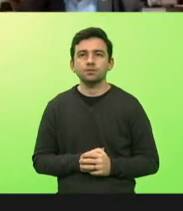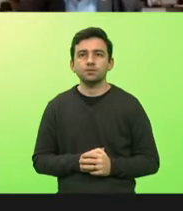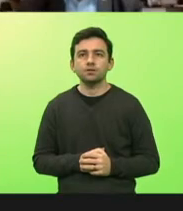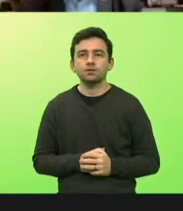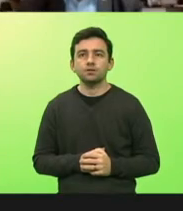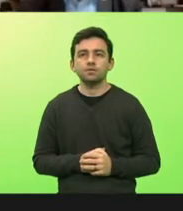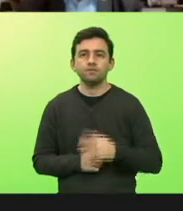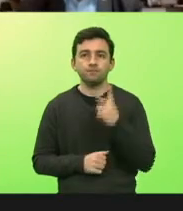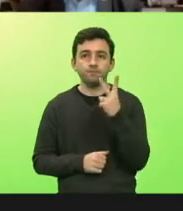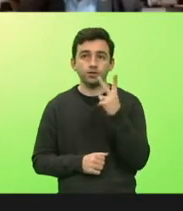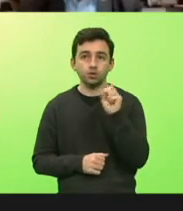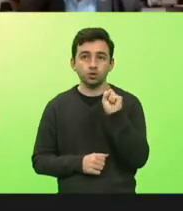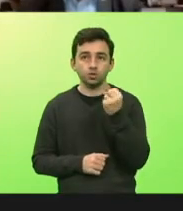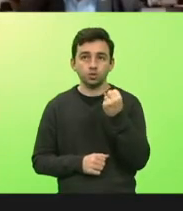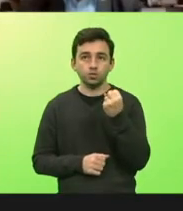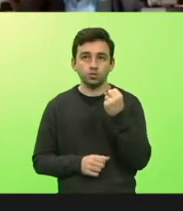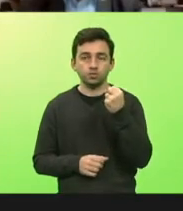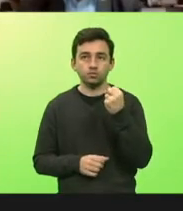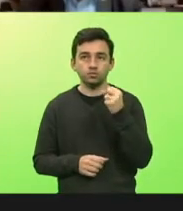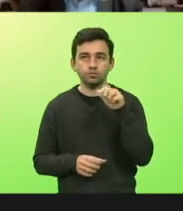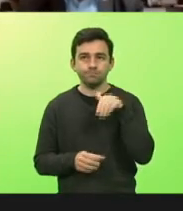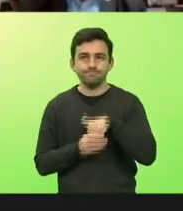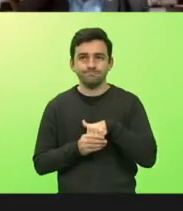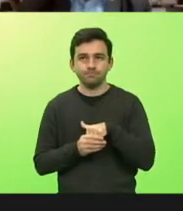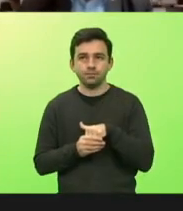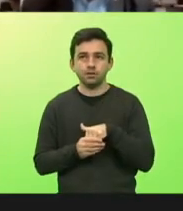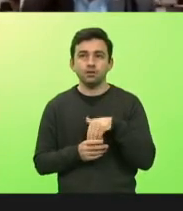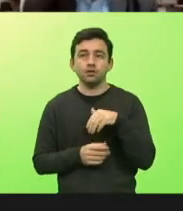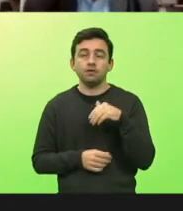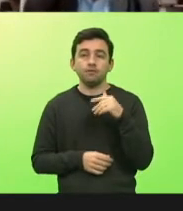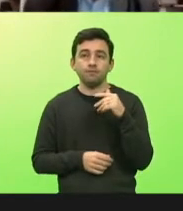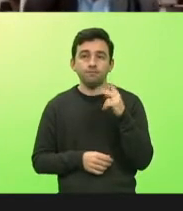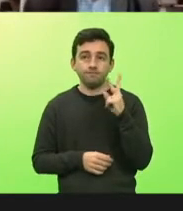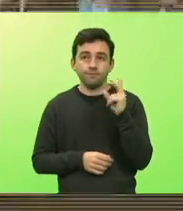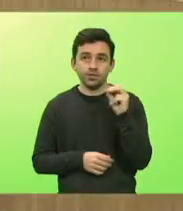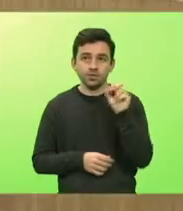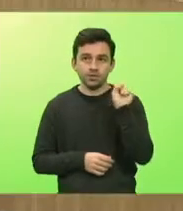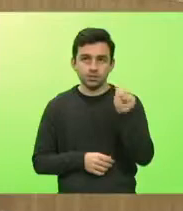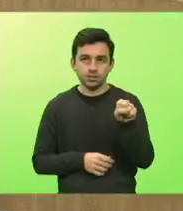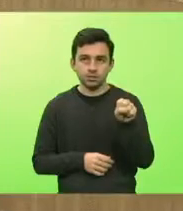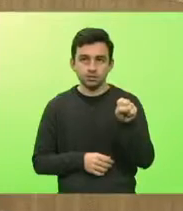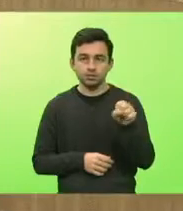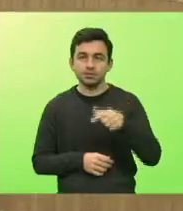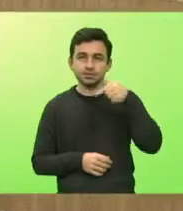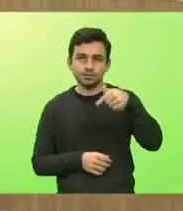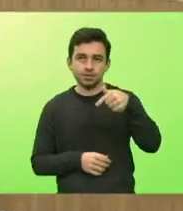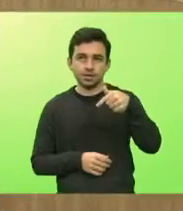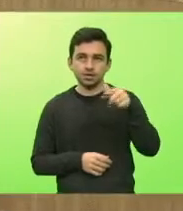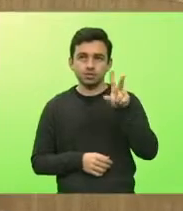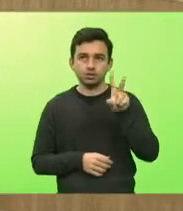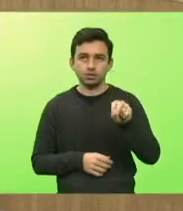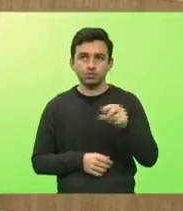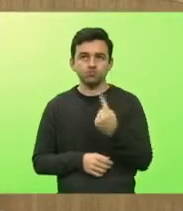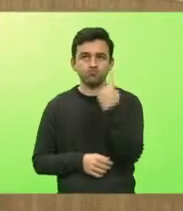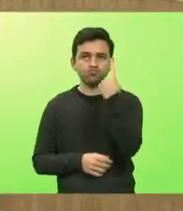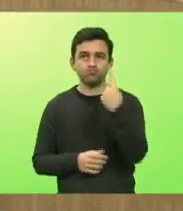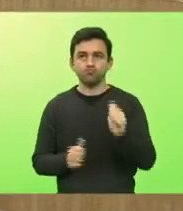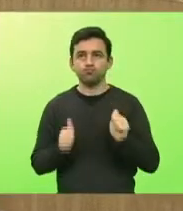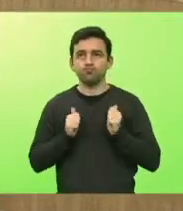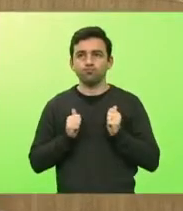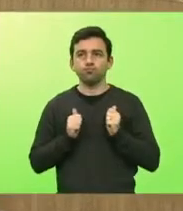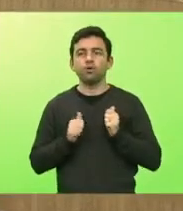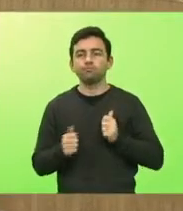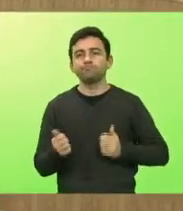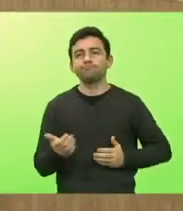28 deputados votaram. 20 deputados votaram sim. 7 não. E uma abstenção. Está